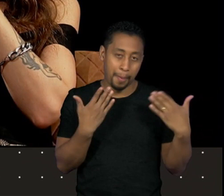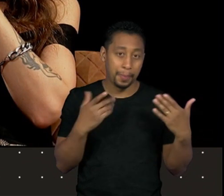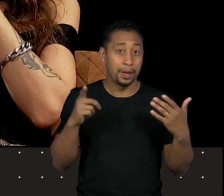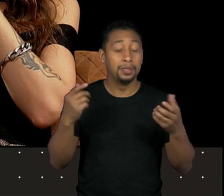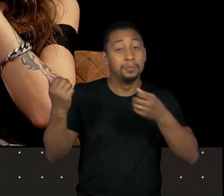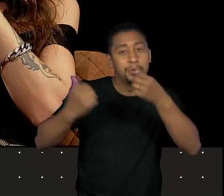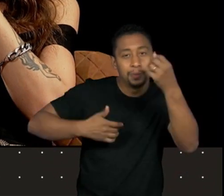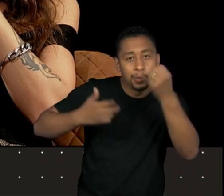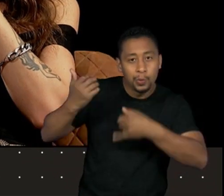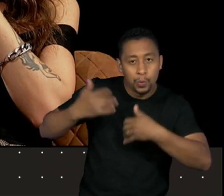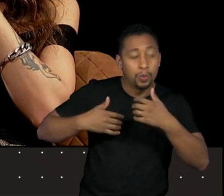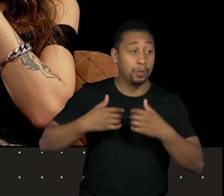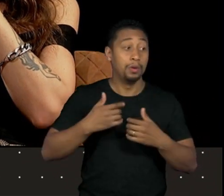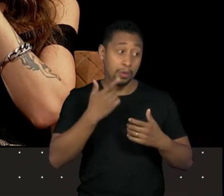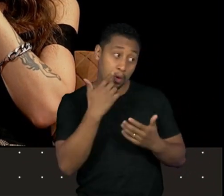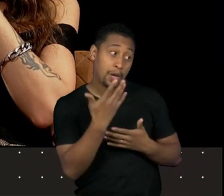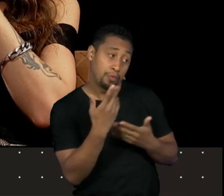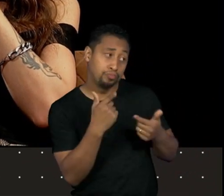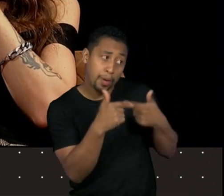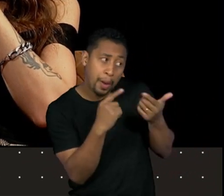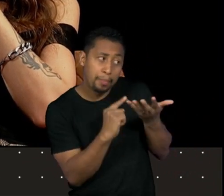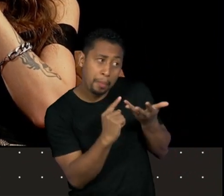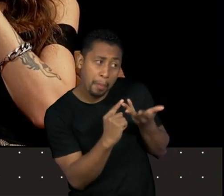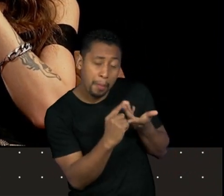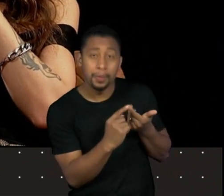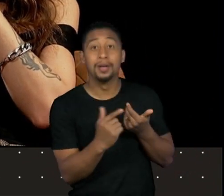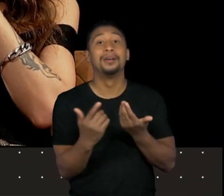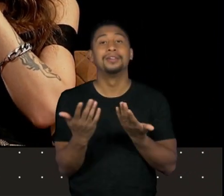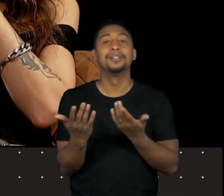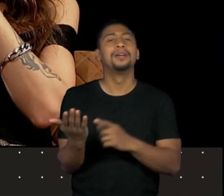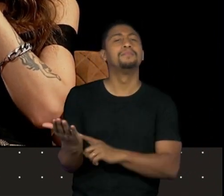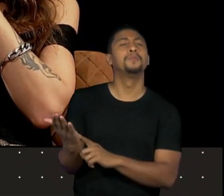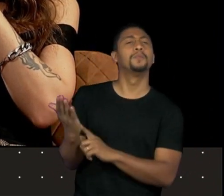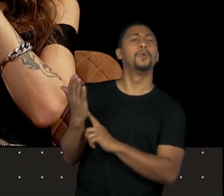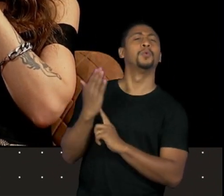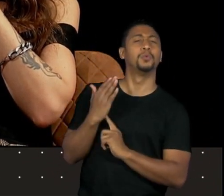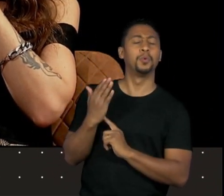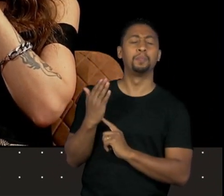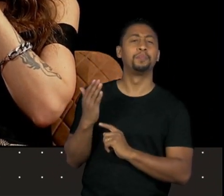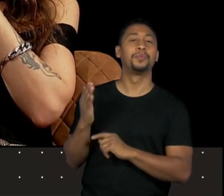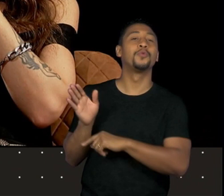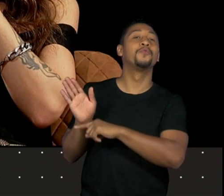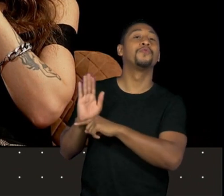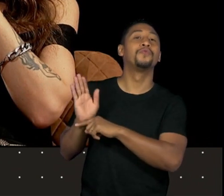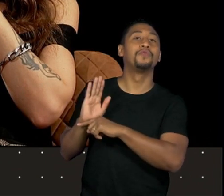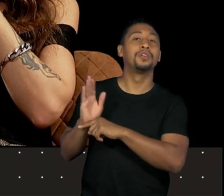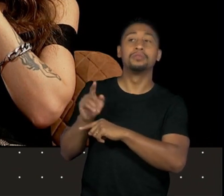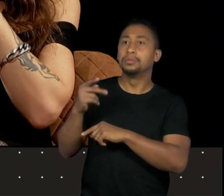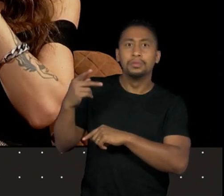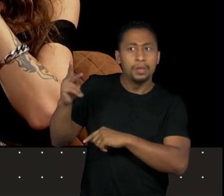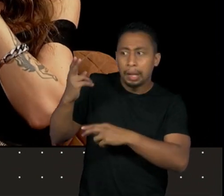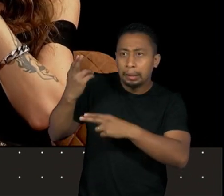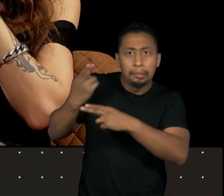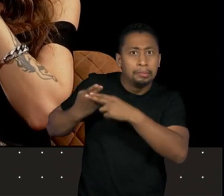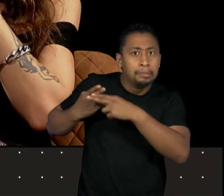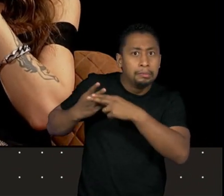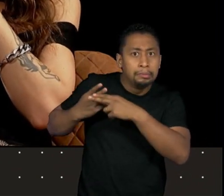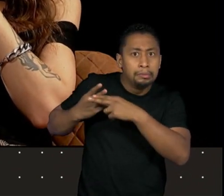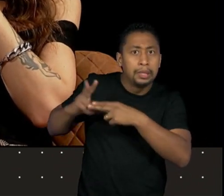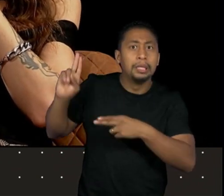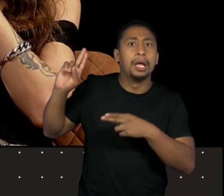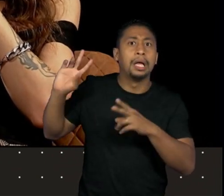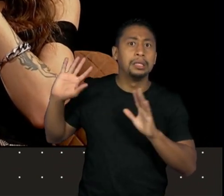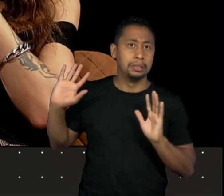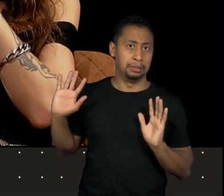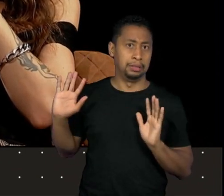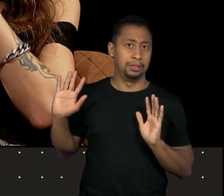tal, e me mostrou um vídeo dela nua. Mas o